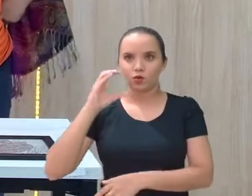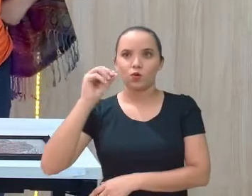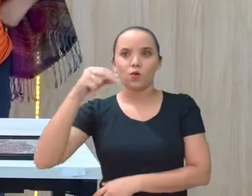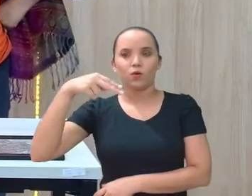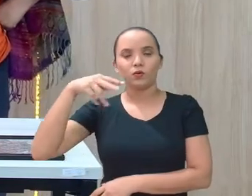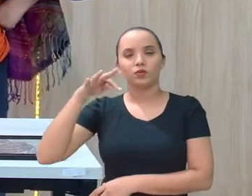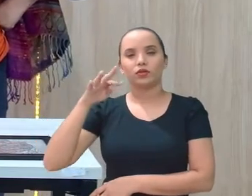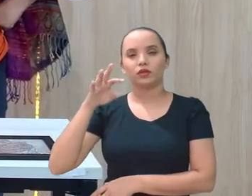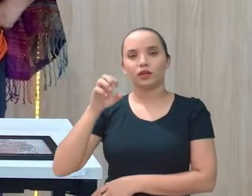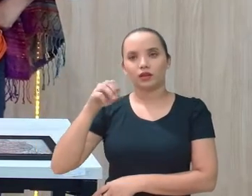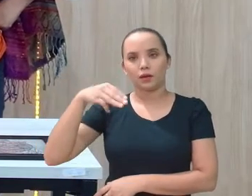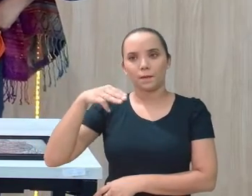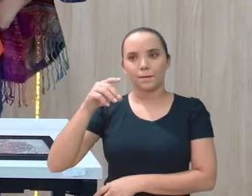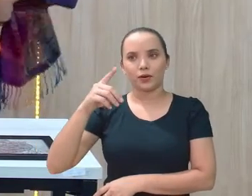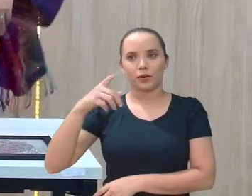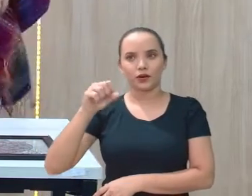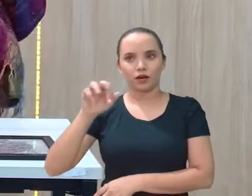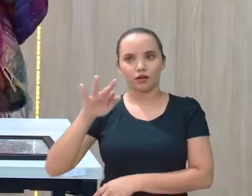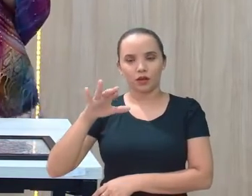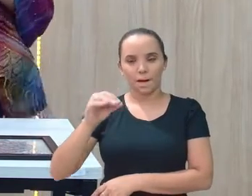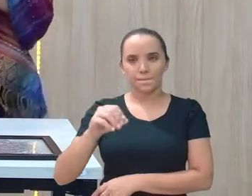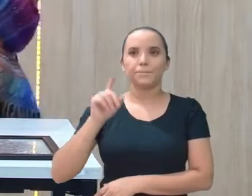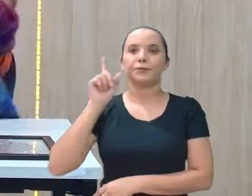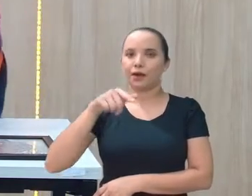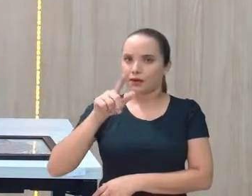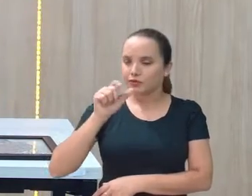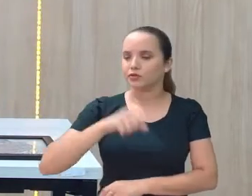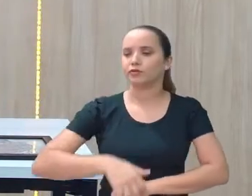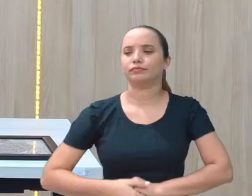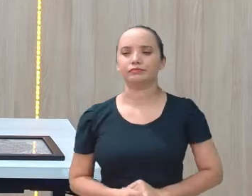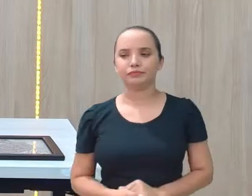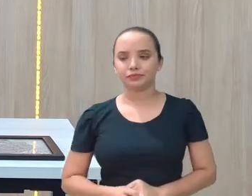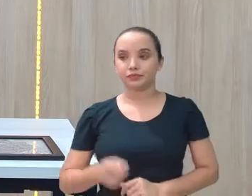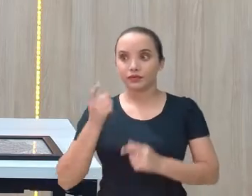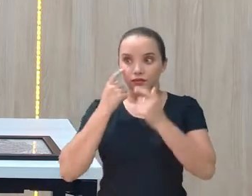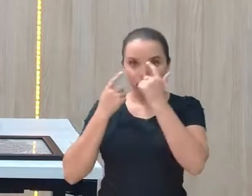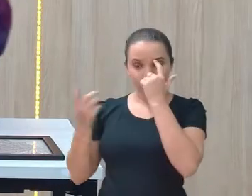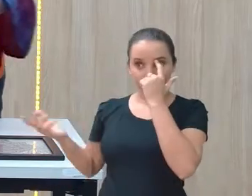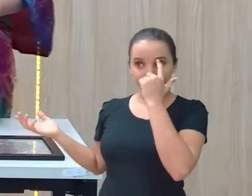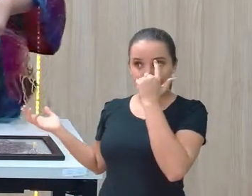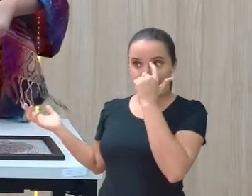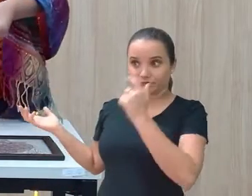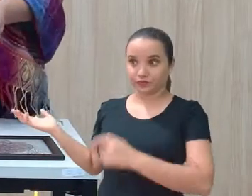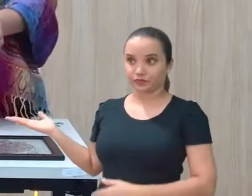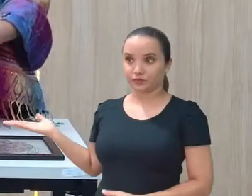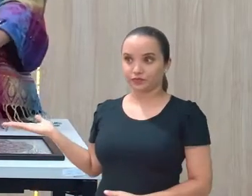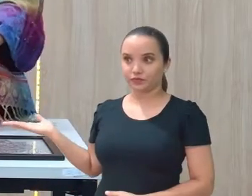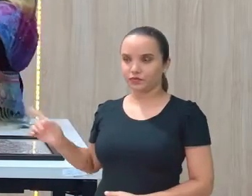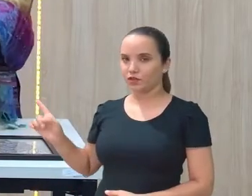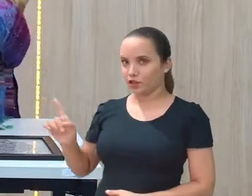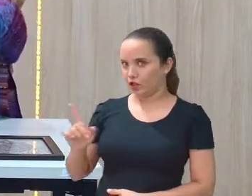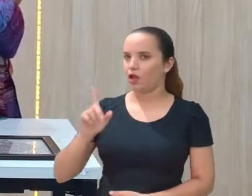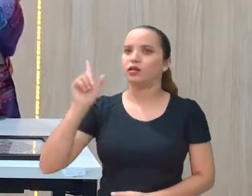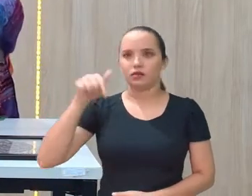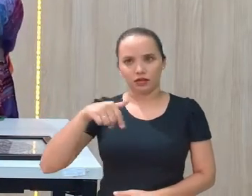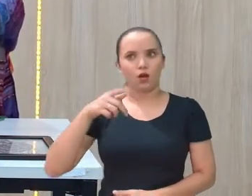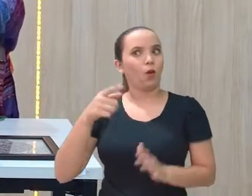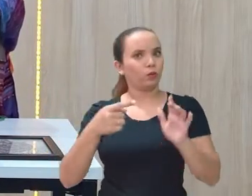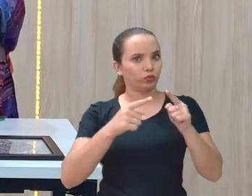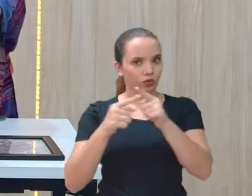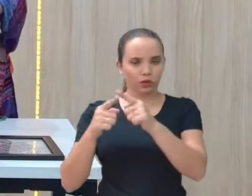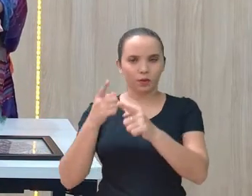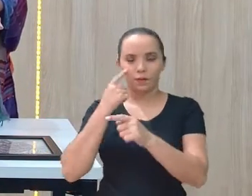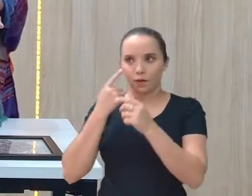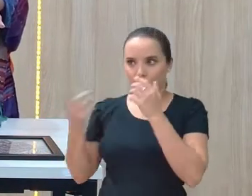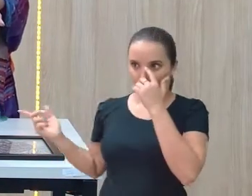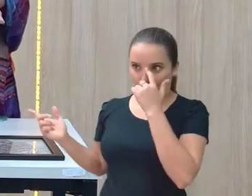professor, e serigrafia, gravura? Ah, pois é, viu, meu filho? Sim, senhor. Olhe para aqui. Olha que serigrafia linda. Dá